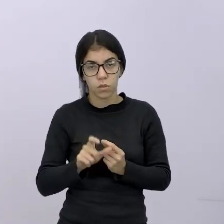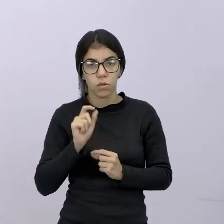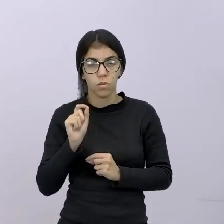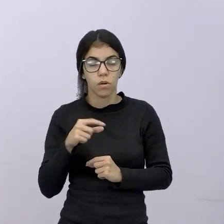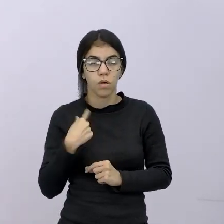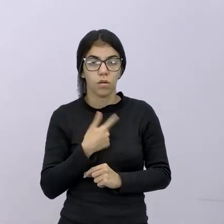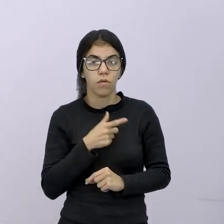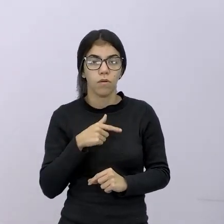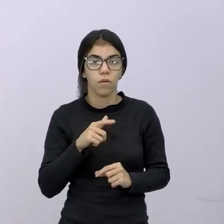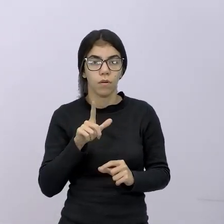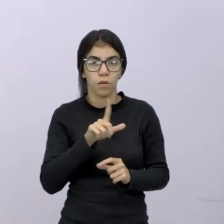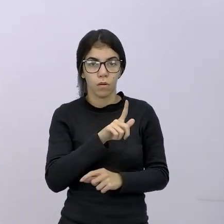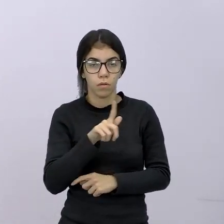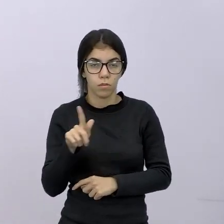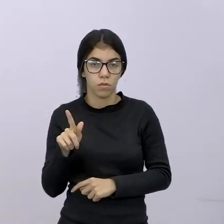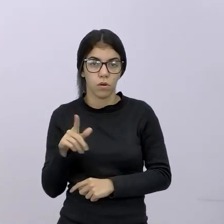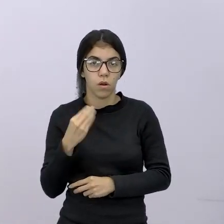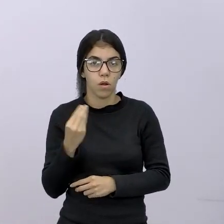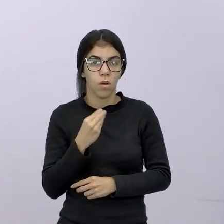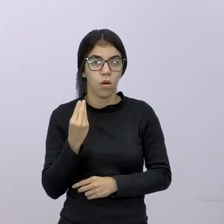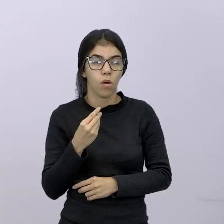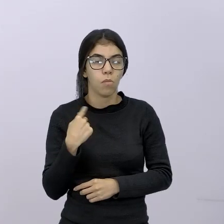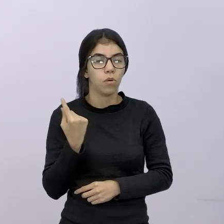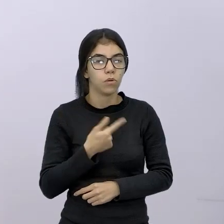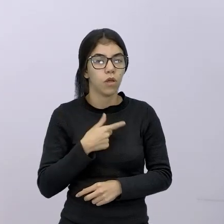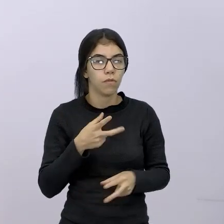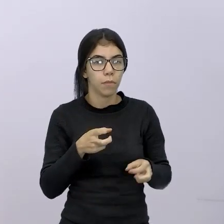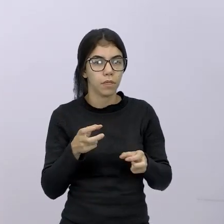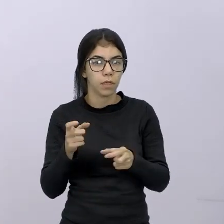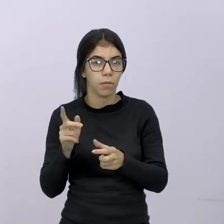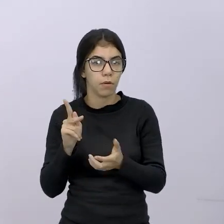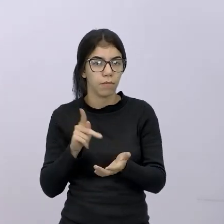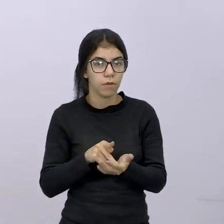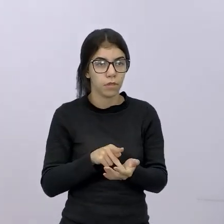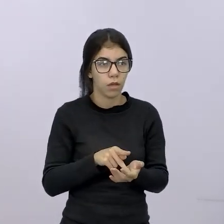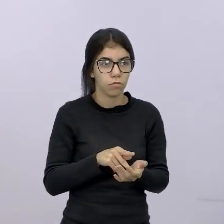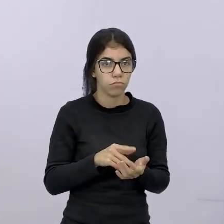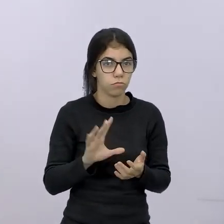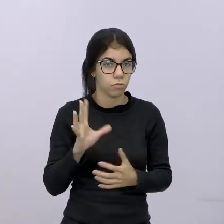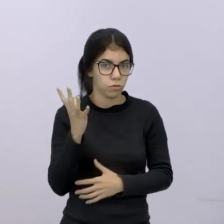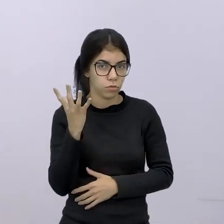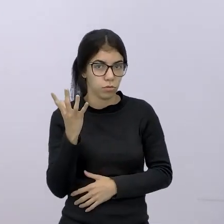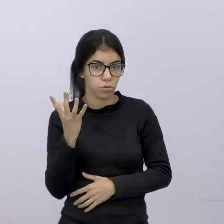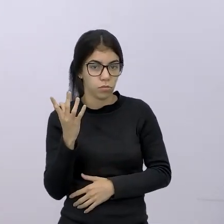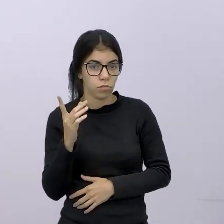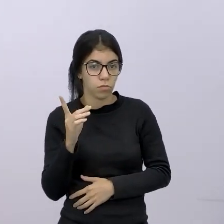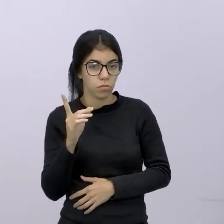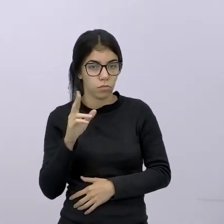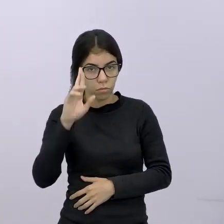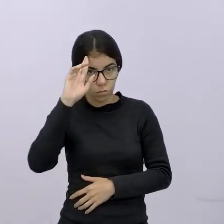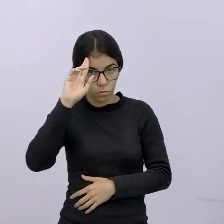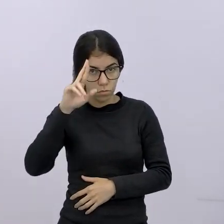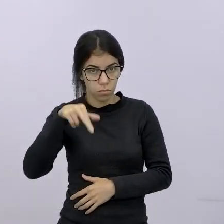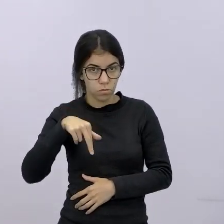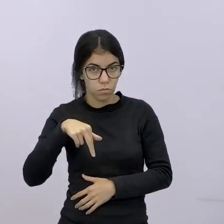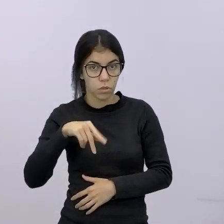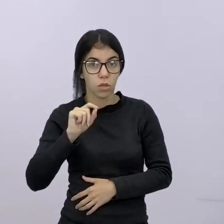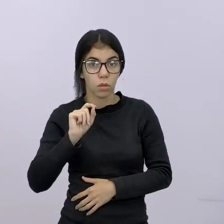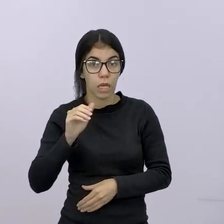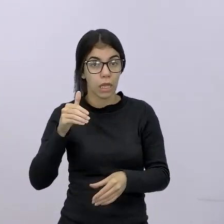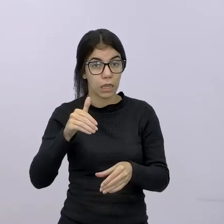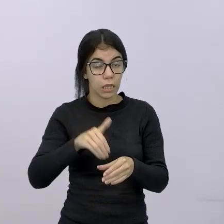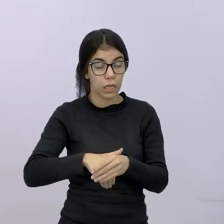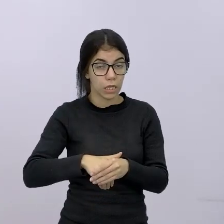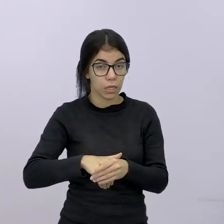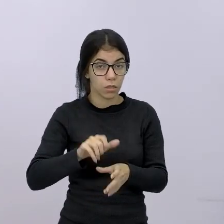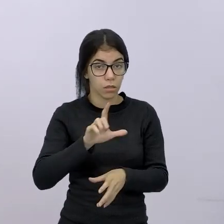pensar então na linguagem. Então, como que nós identificamos a verdade de algo? Na razão que está na linguagem,